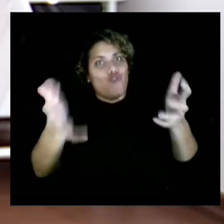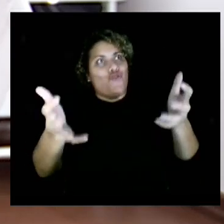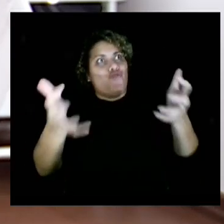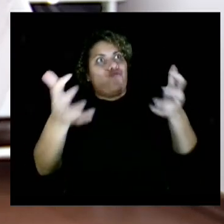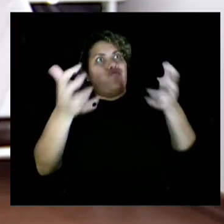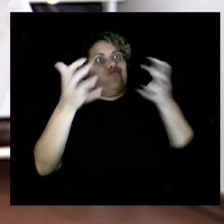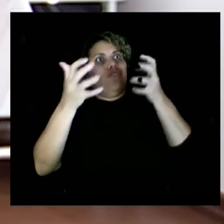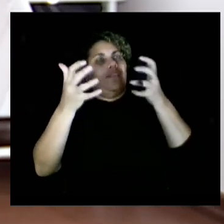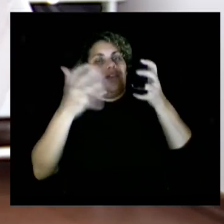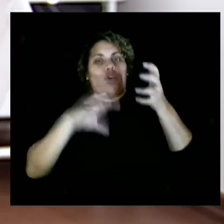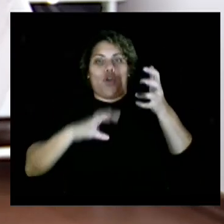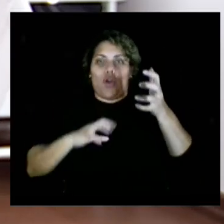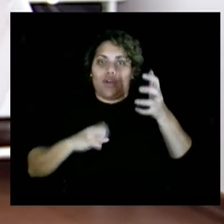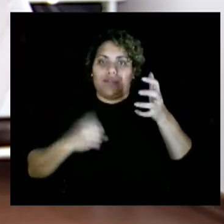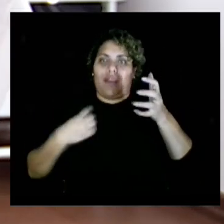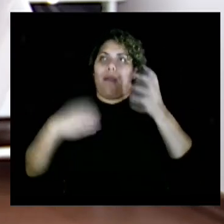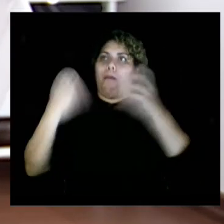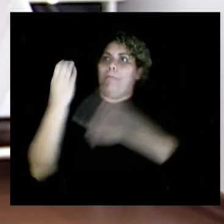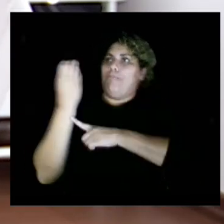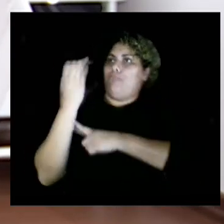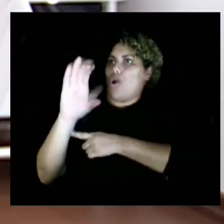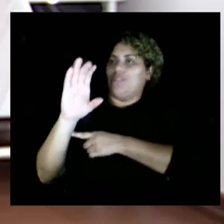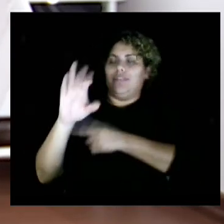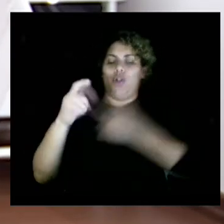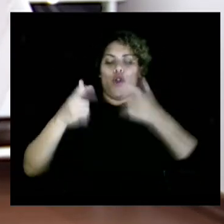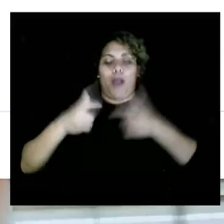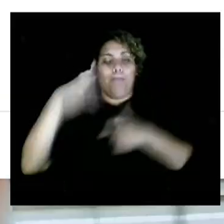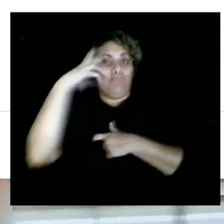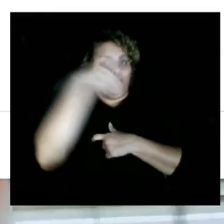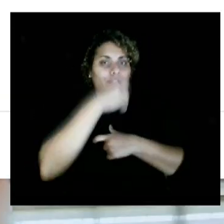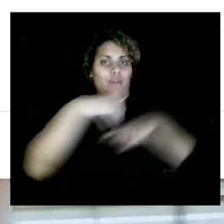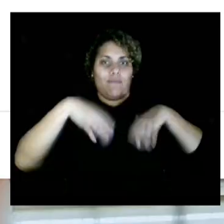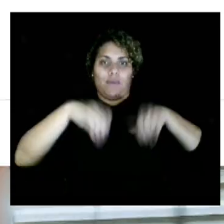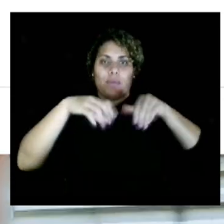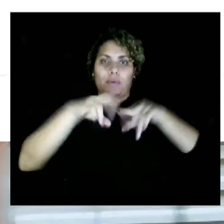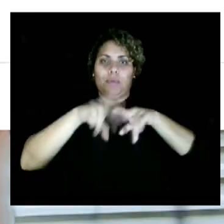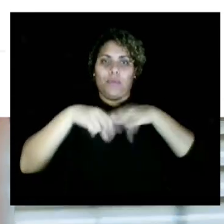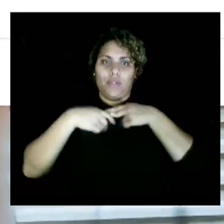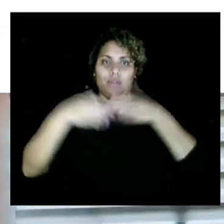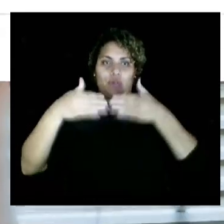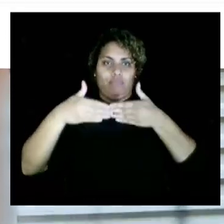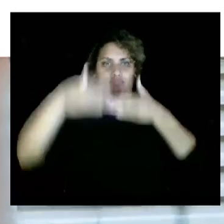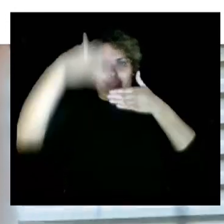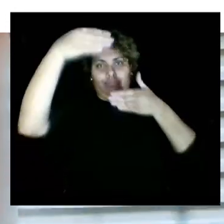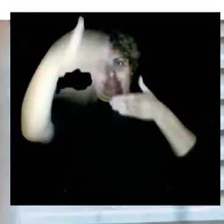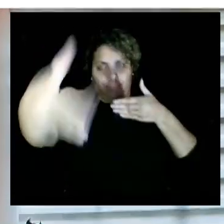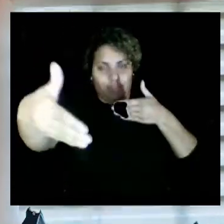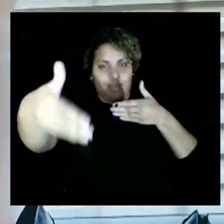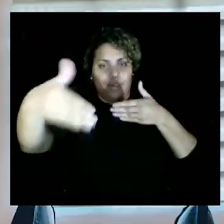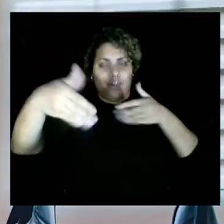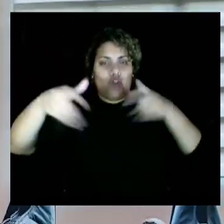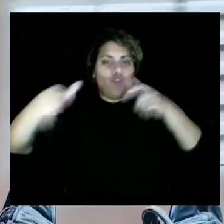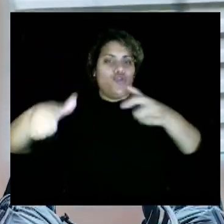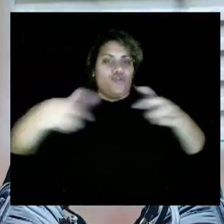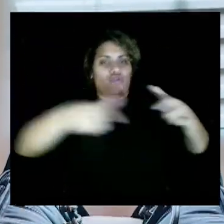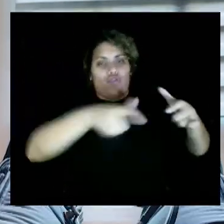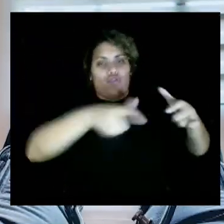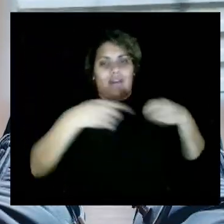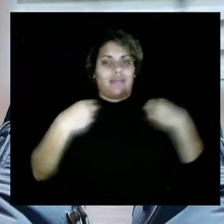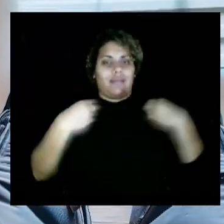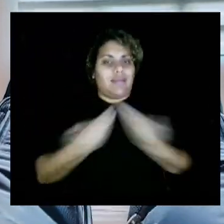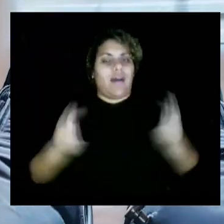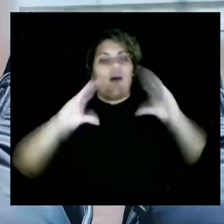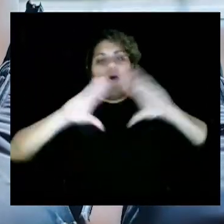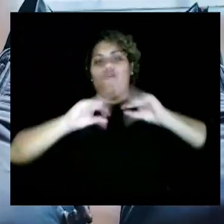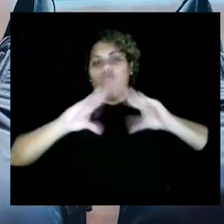estão fazendo Isso. massagem num lugar bonito. E aí eu peguei toda a frente para poder trazer mais teve que conforto. fazer